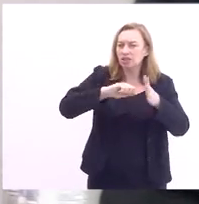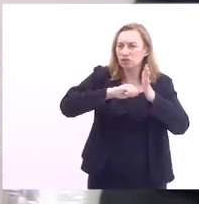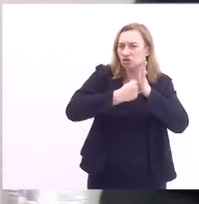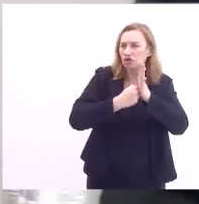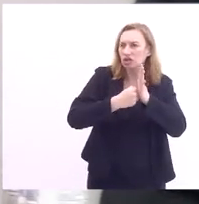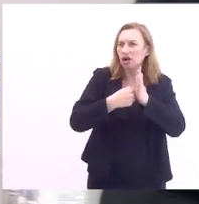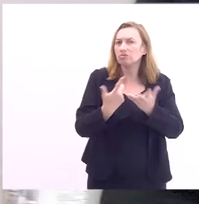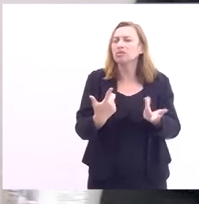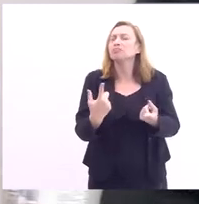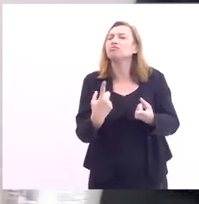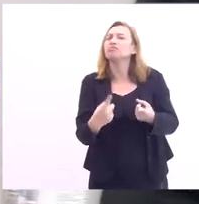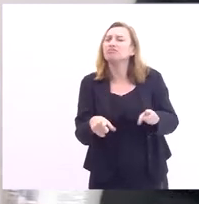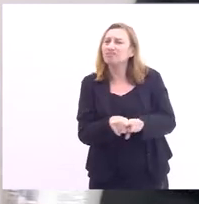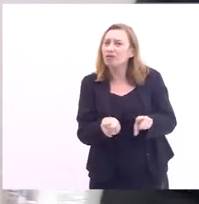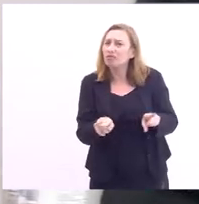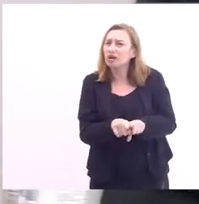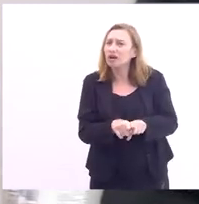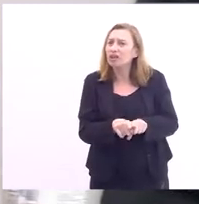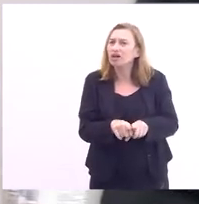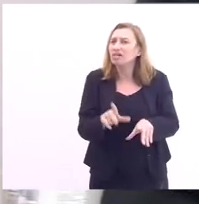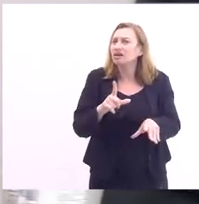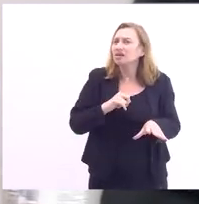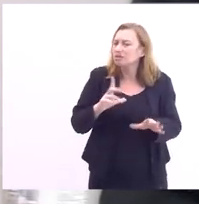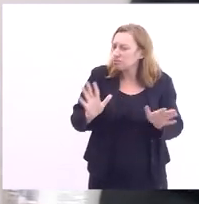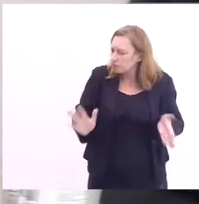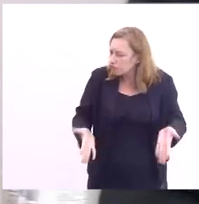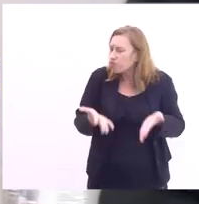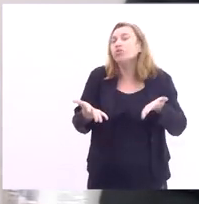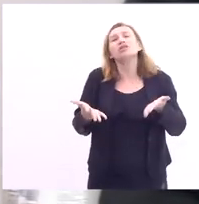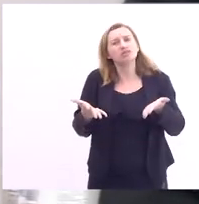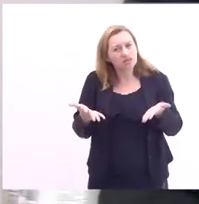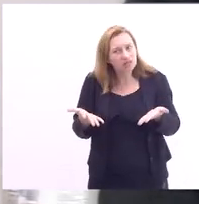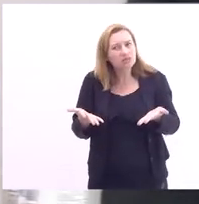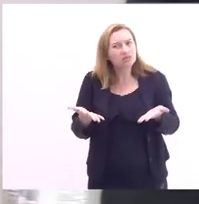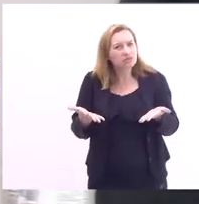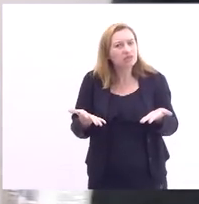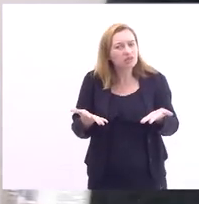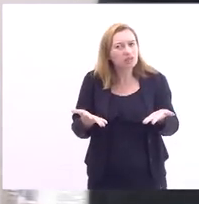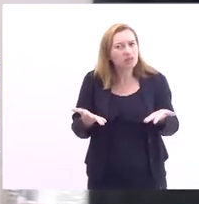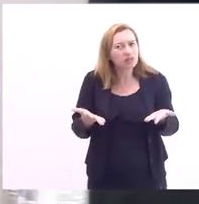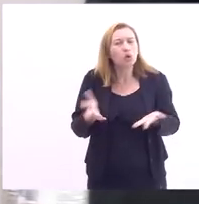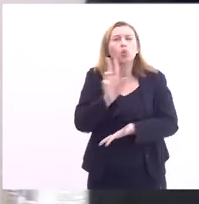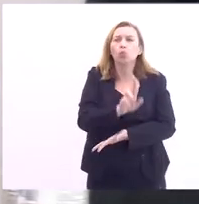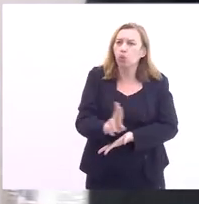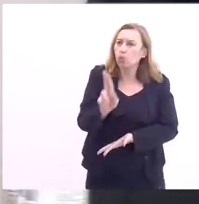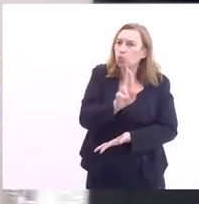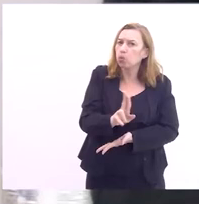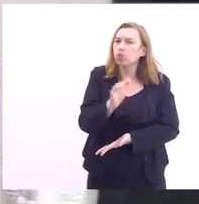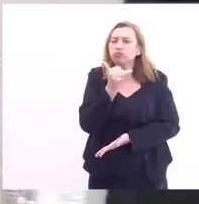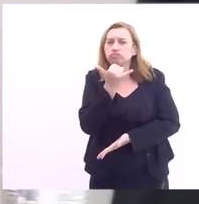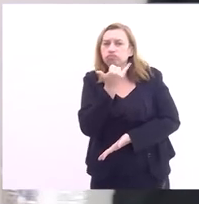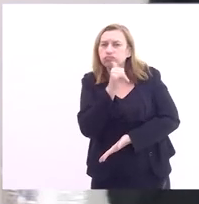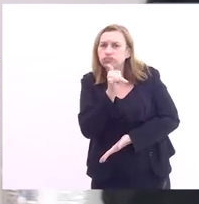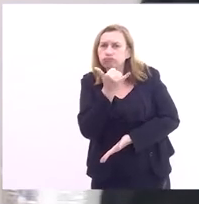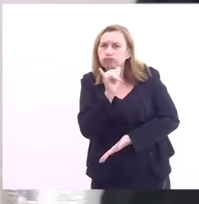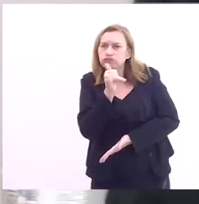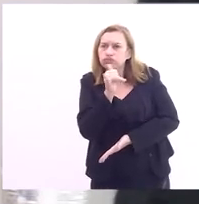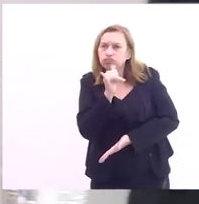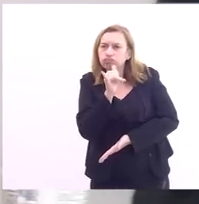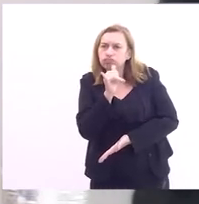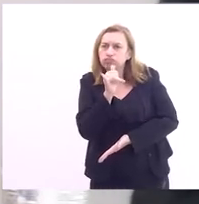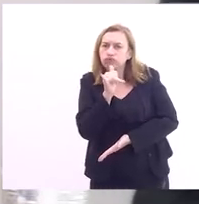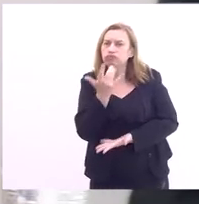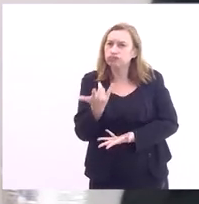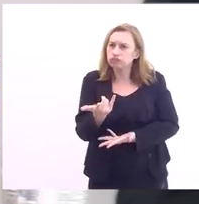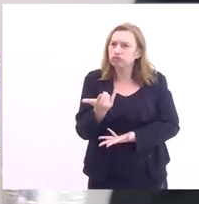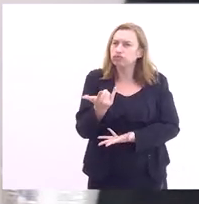também que haja um incentivo ao uso da energia